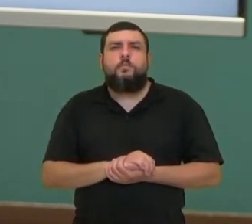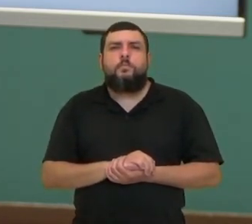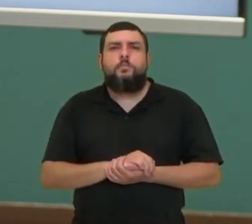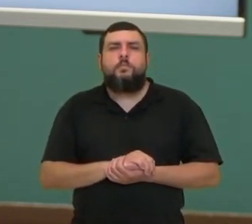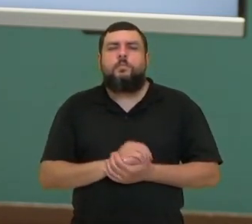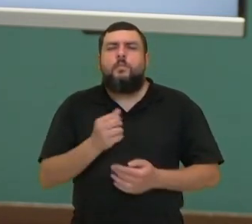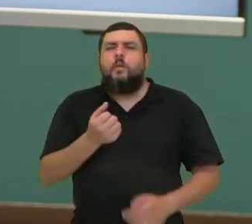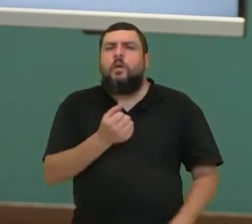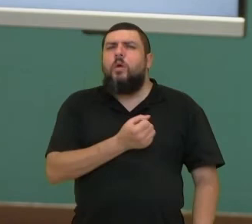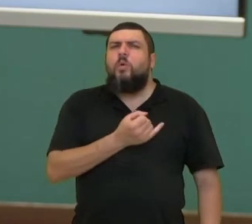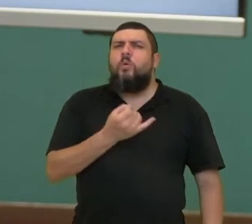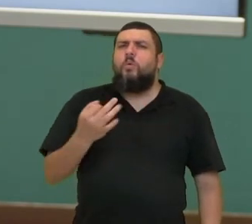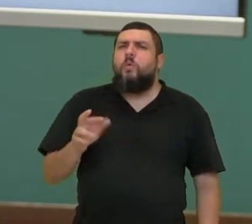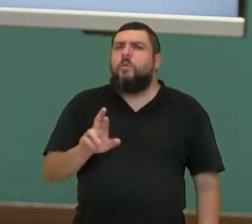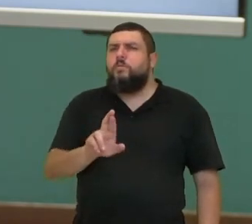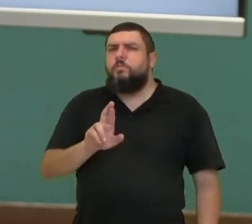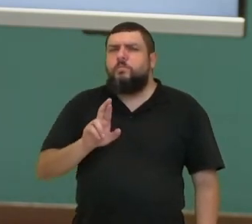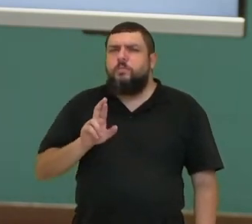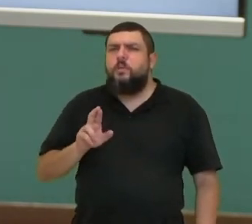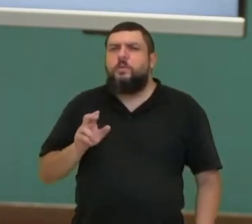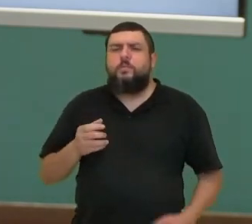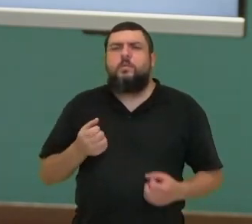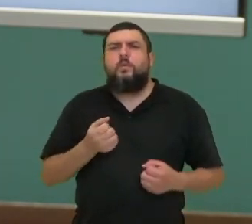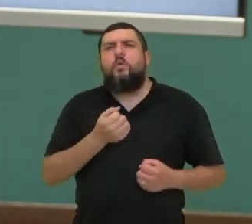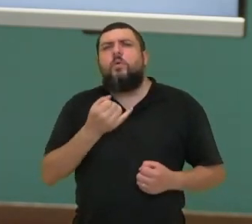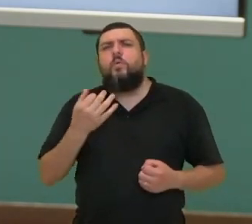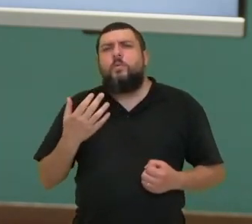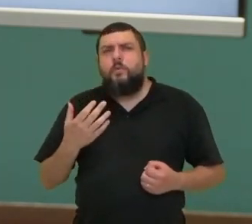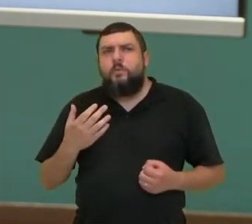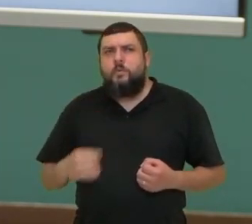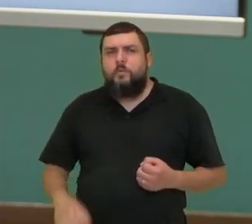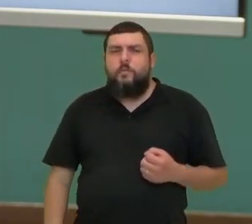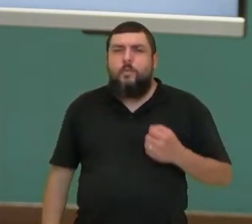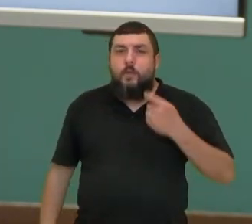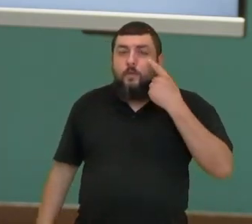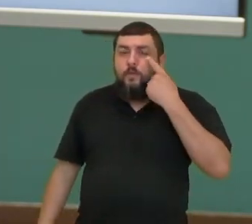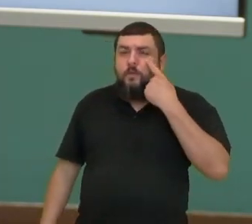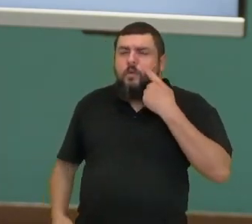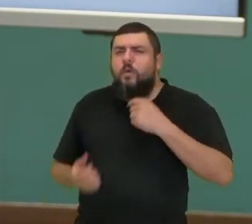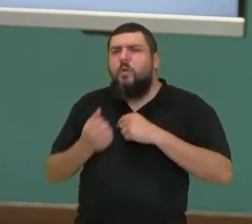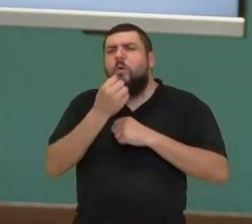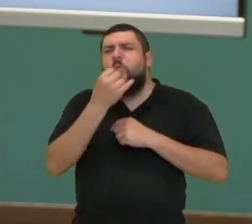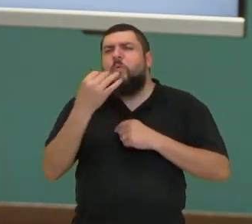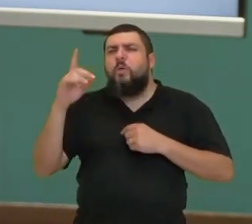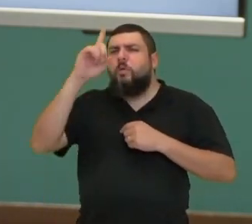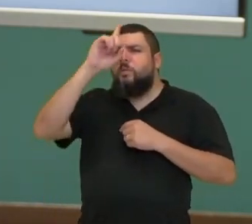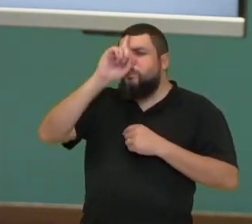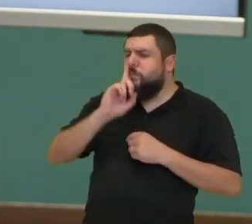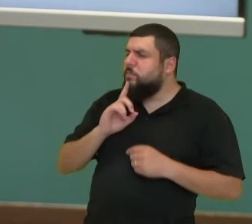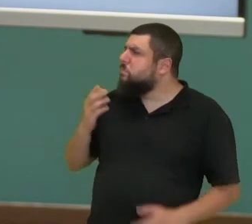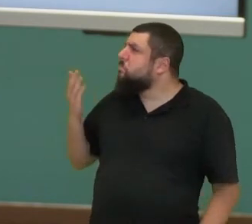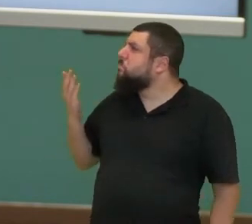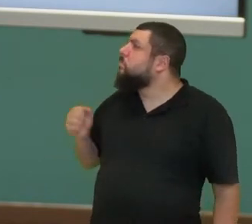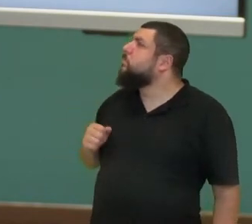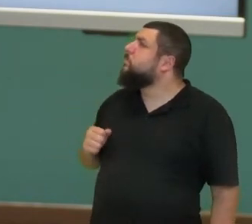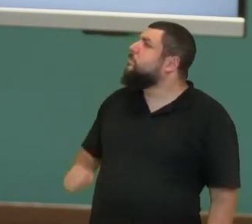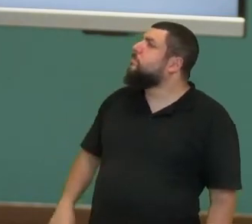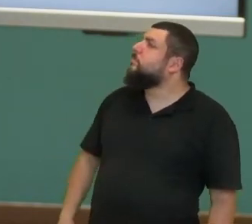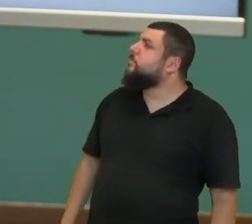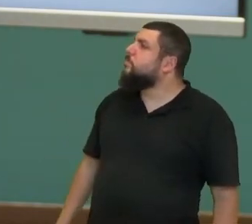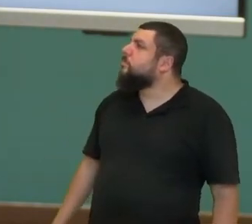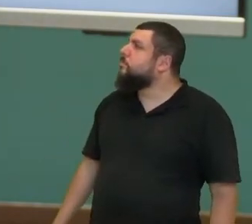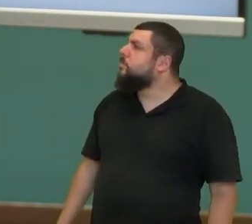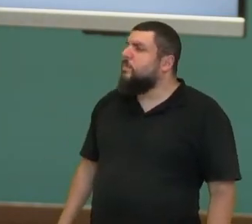resultados possíveis? Pessoal, eu tenho quantos resultados no total aqui? Quantos números no total? Eu tenho